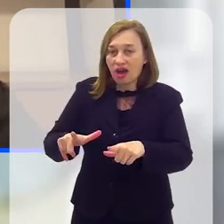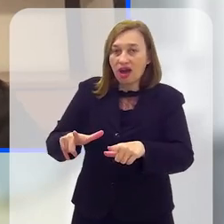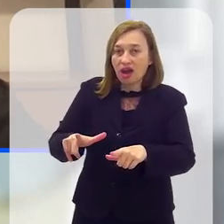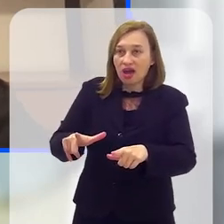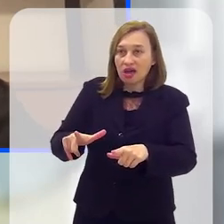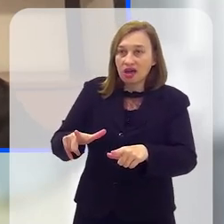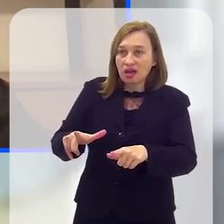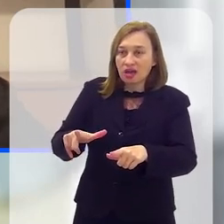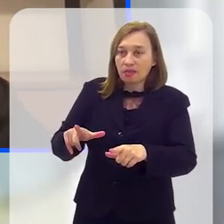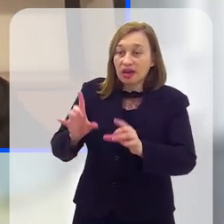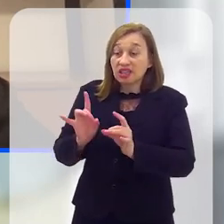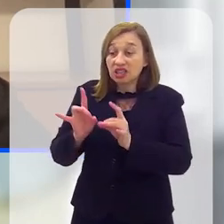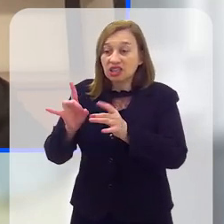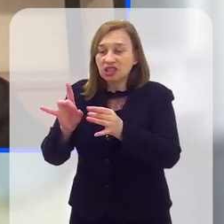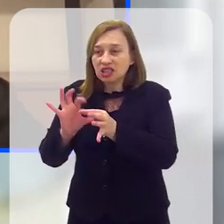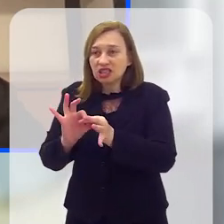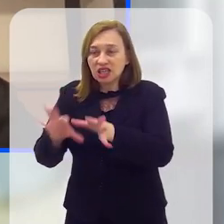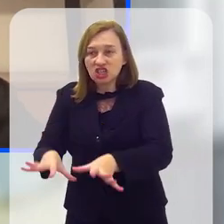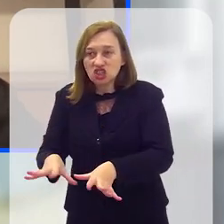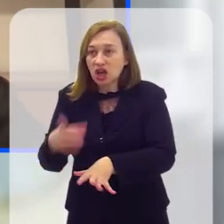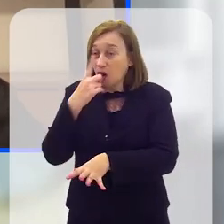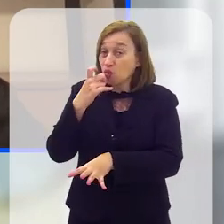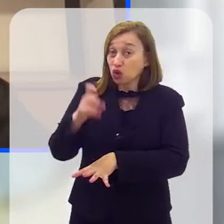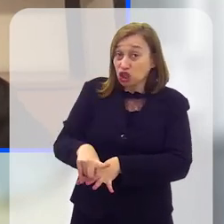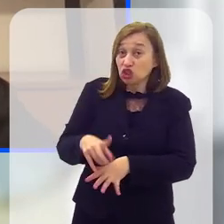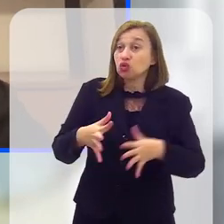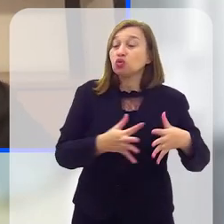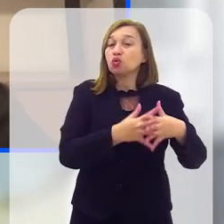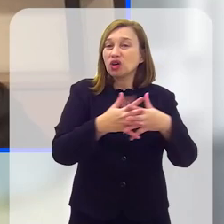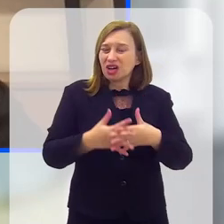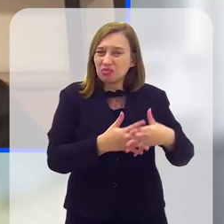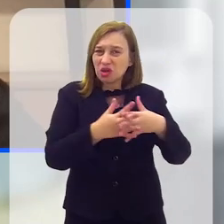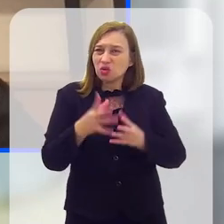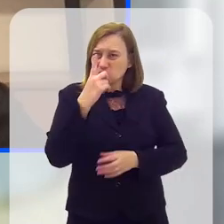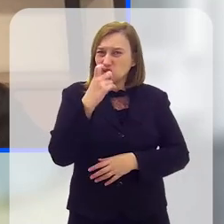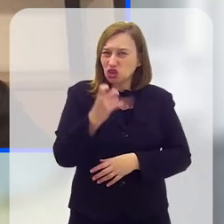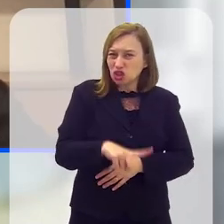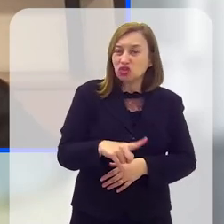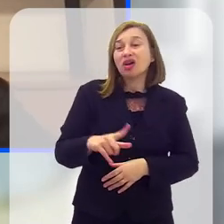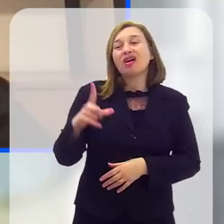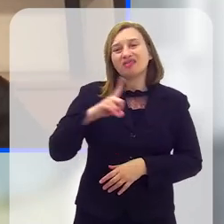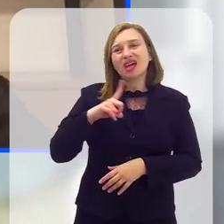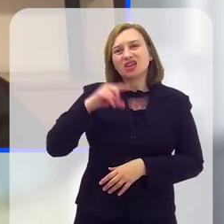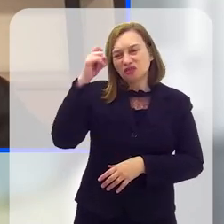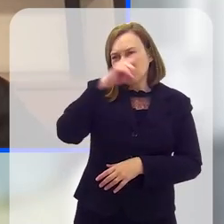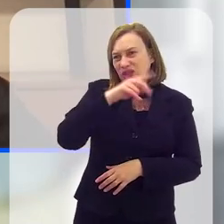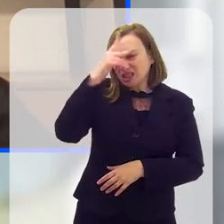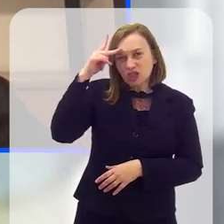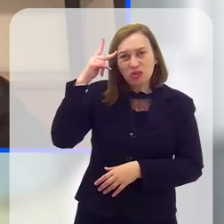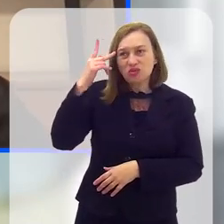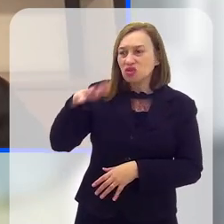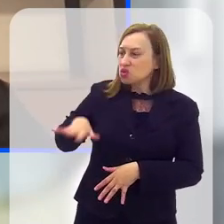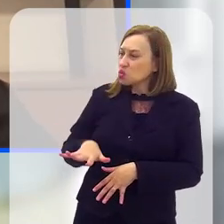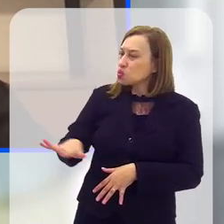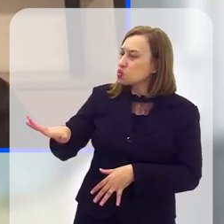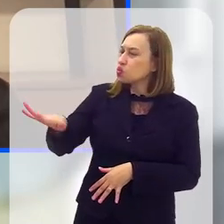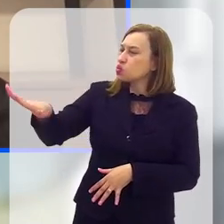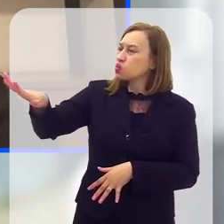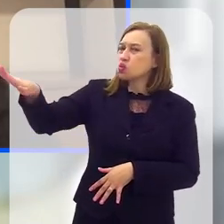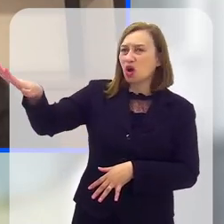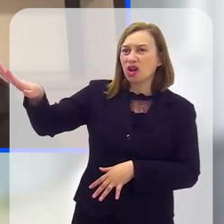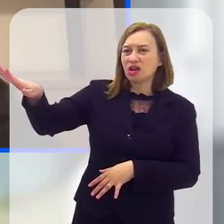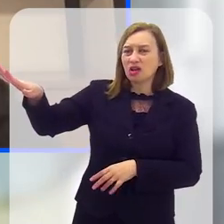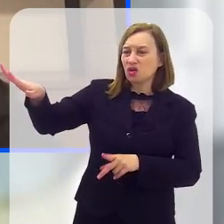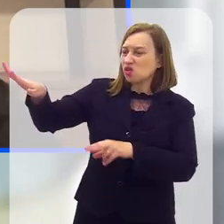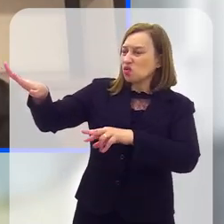pequeno as passagens. Então, a Conlurb ela tem uma grande dificuldade de acessar a população que mora mais no alto dos morros ou mais